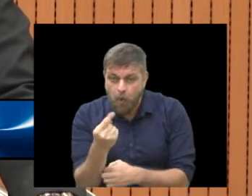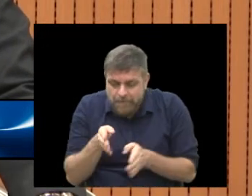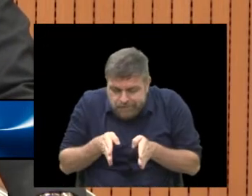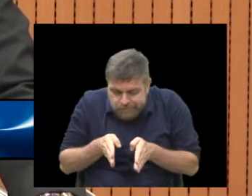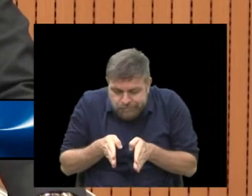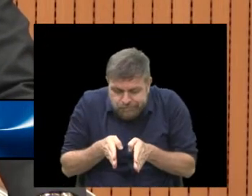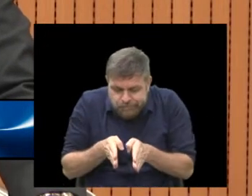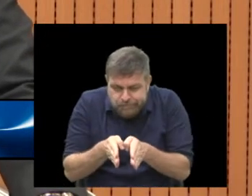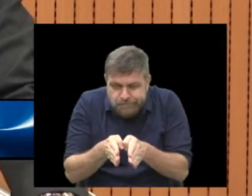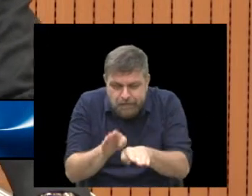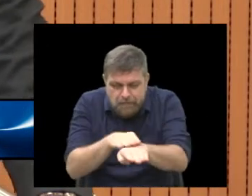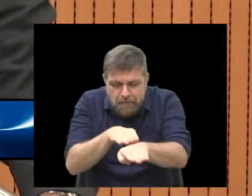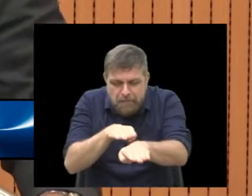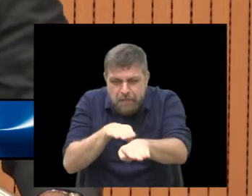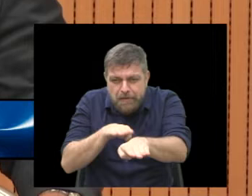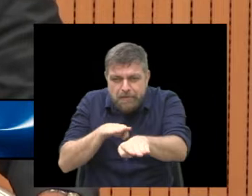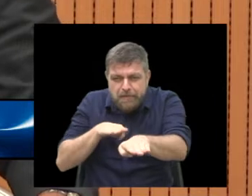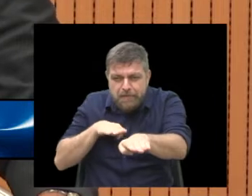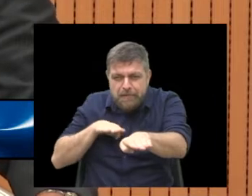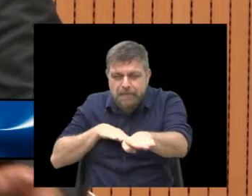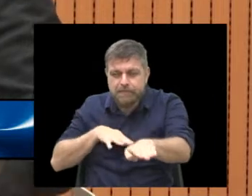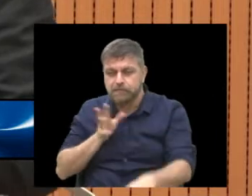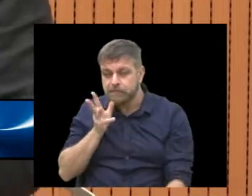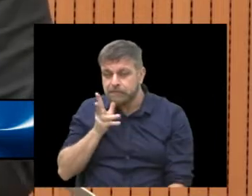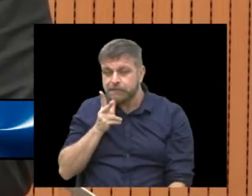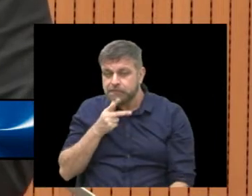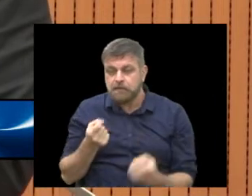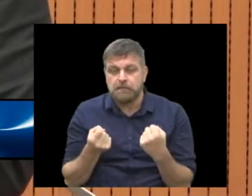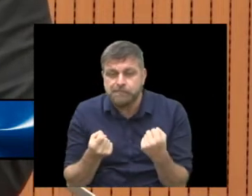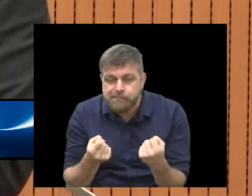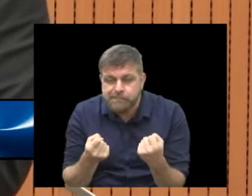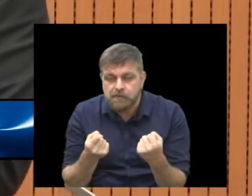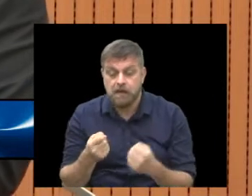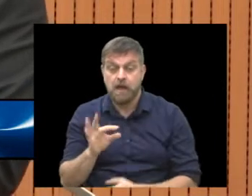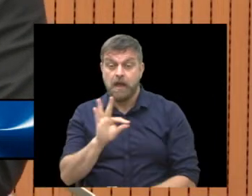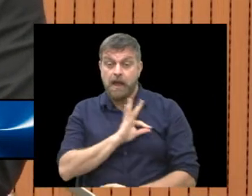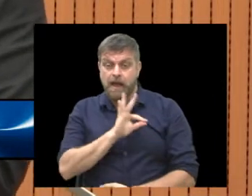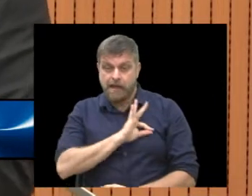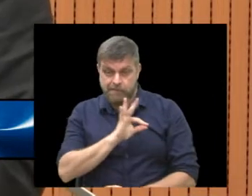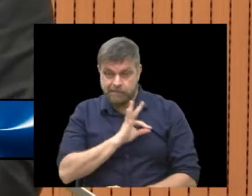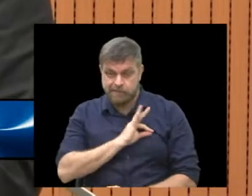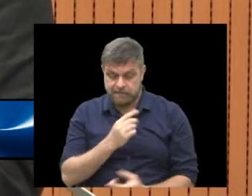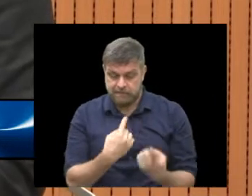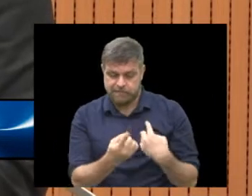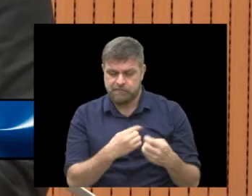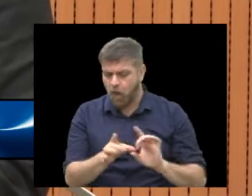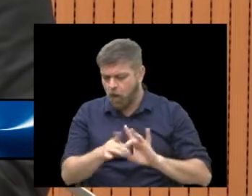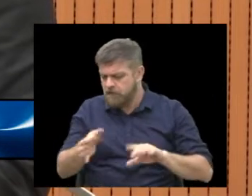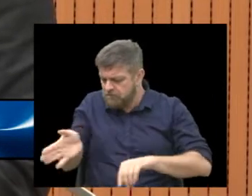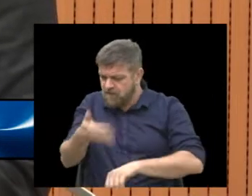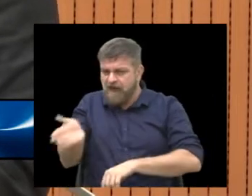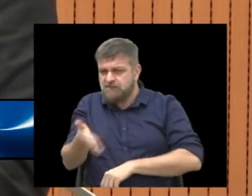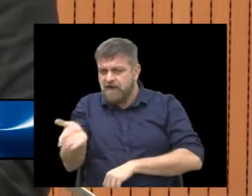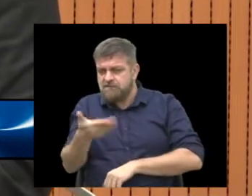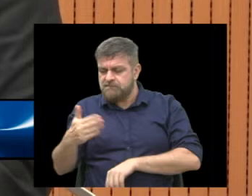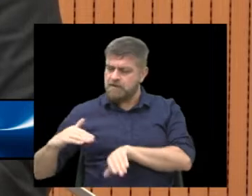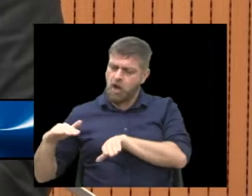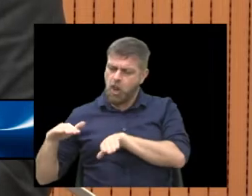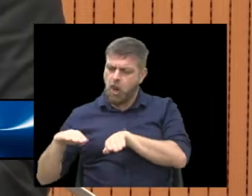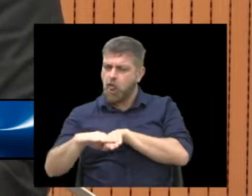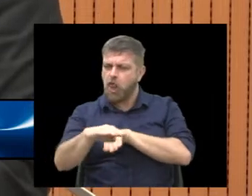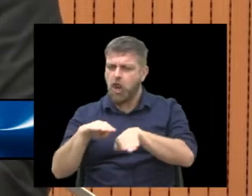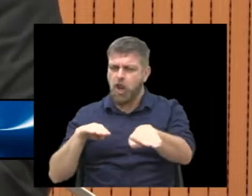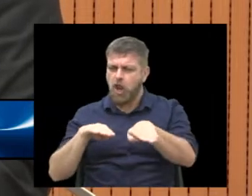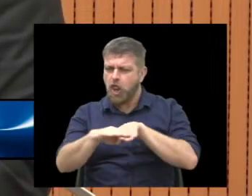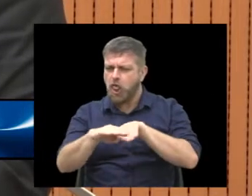Alberto. Quando tinha um tráfego muito intenso, a polícia rodoviária ela liberava o acostamento para fluir